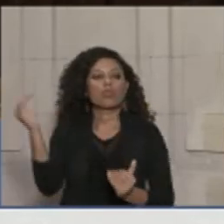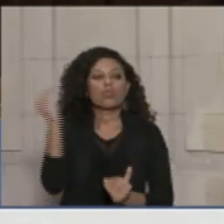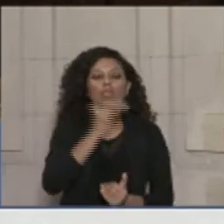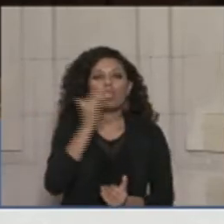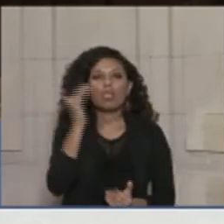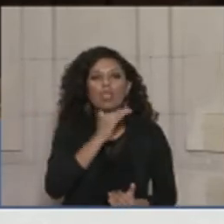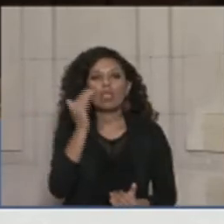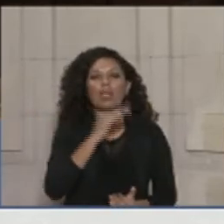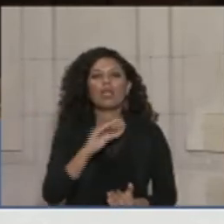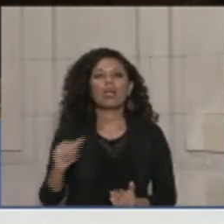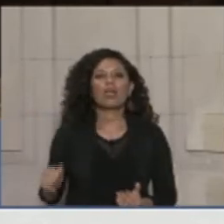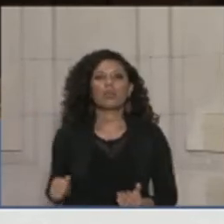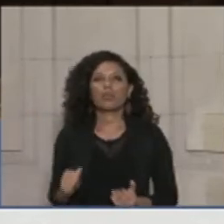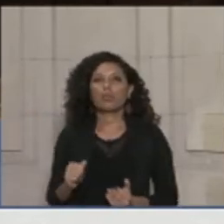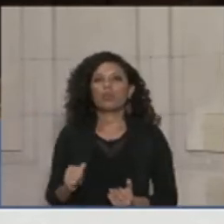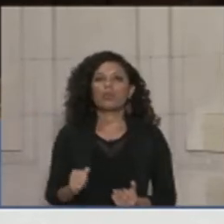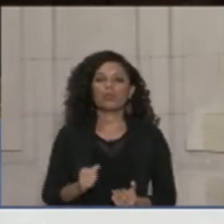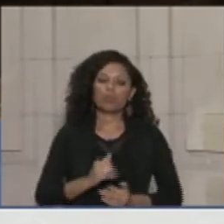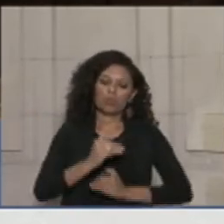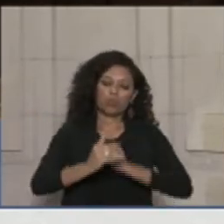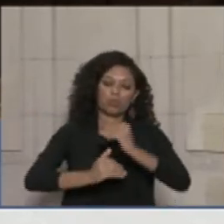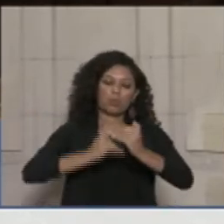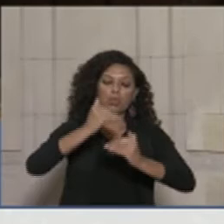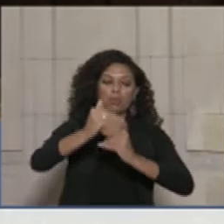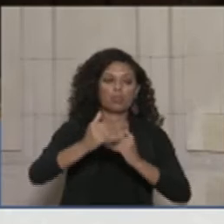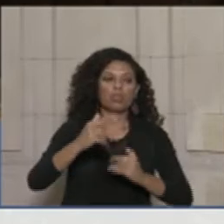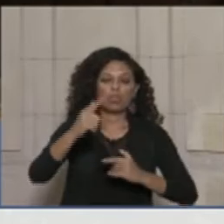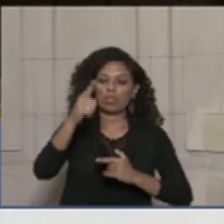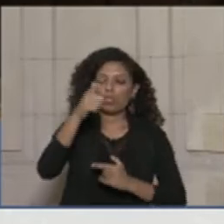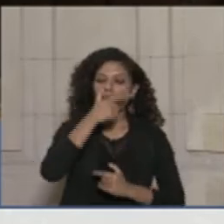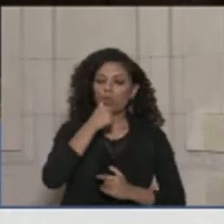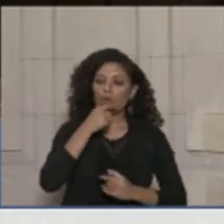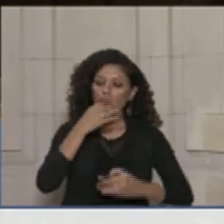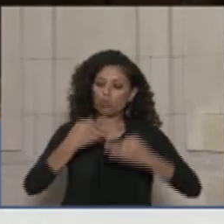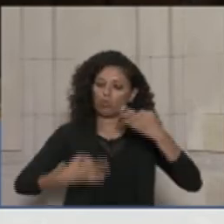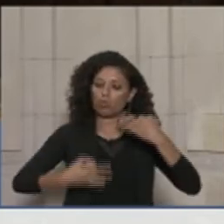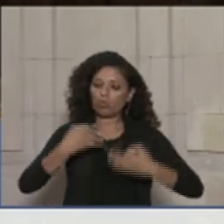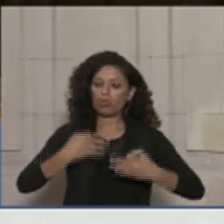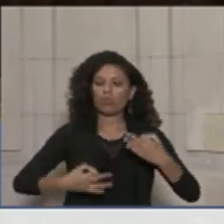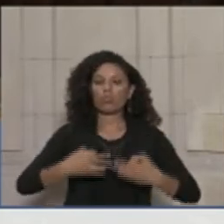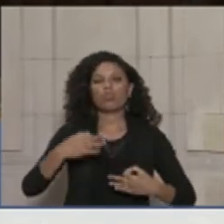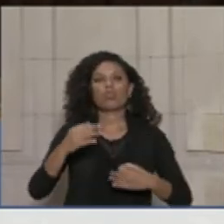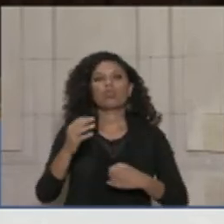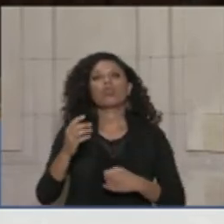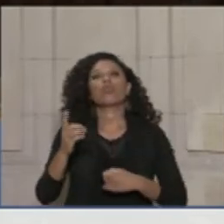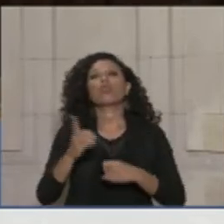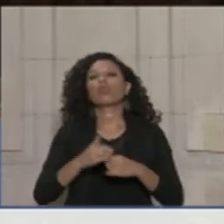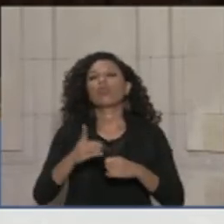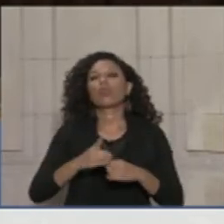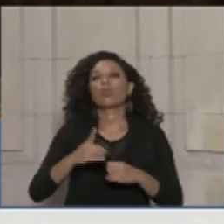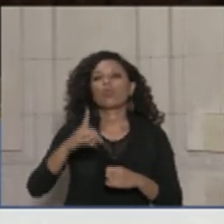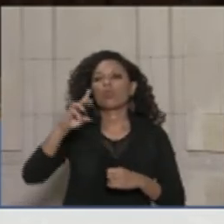esses processos para andarem. O juiz federal, doutor Marcelo Bretas,